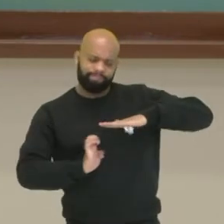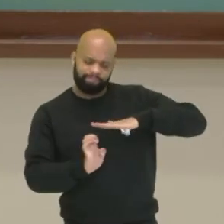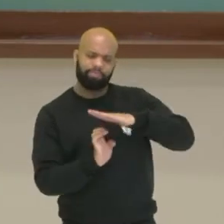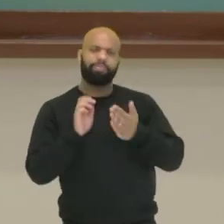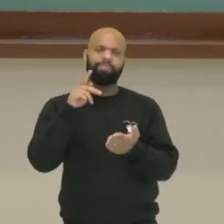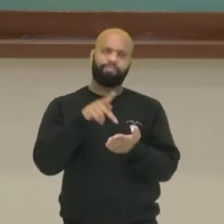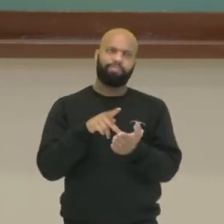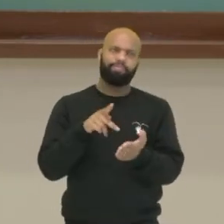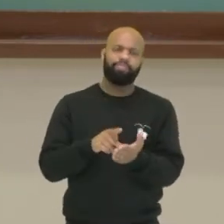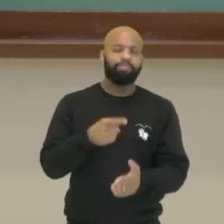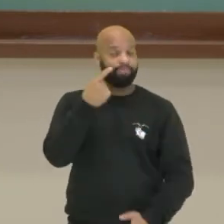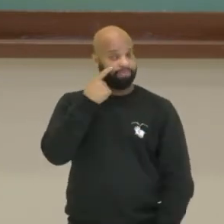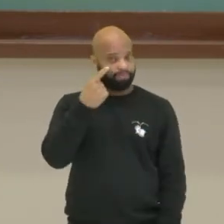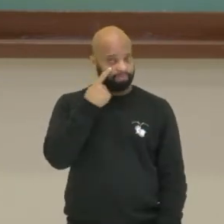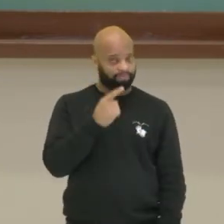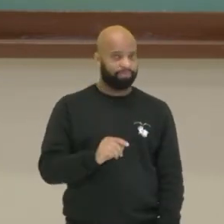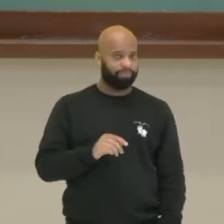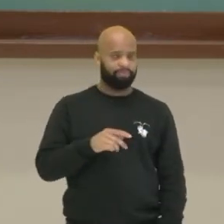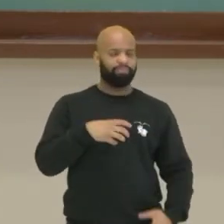realmente verificou que